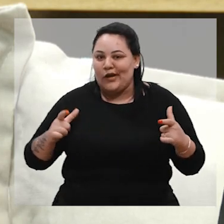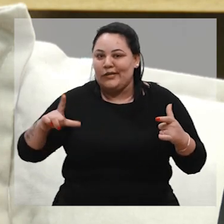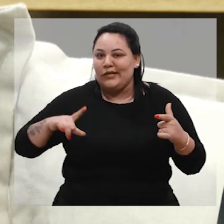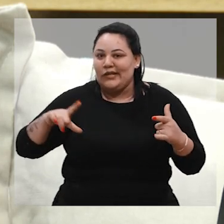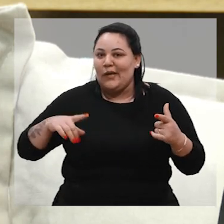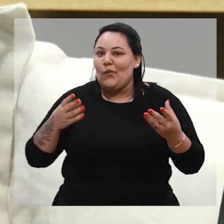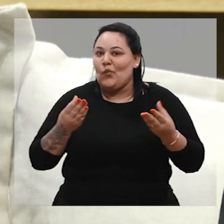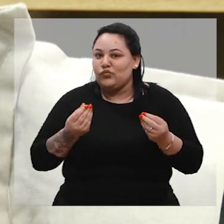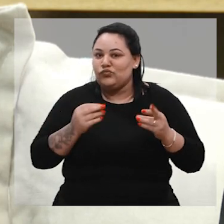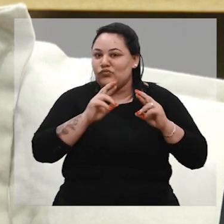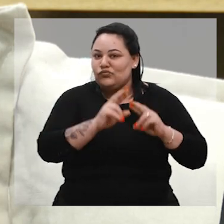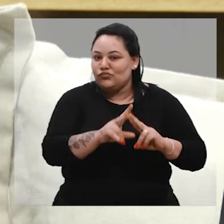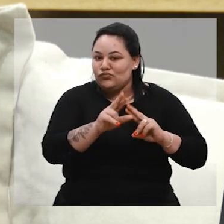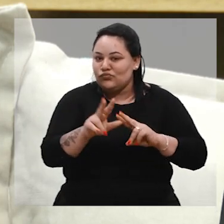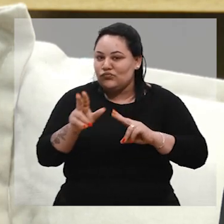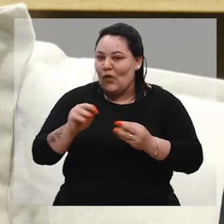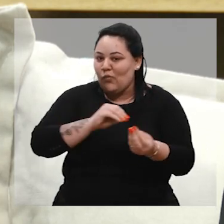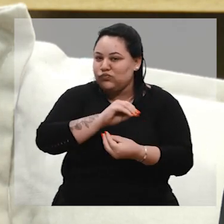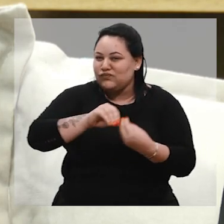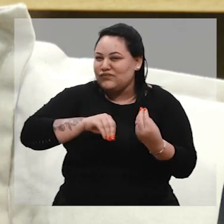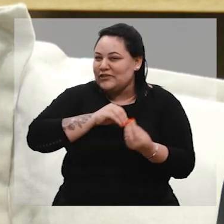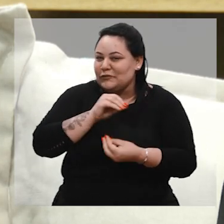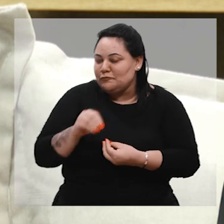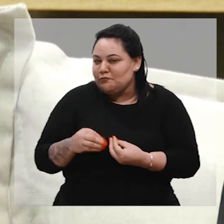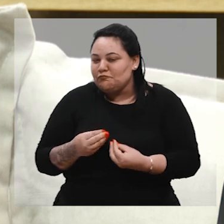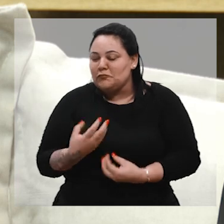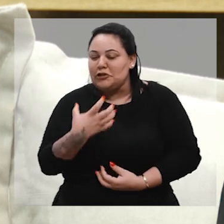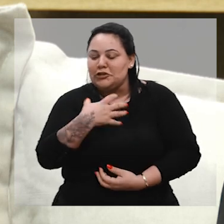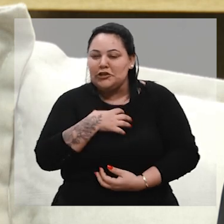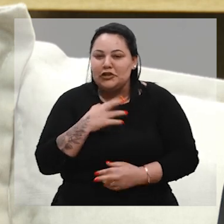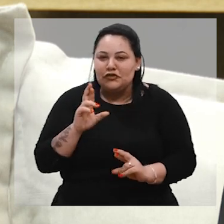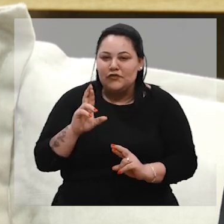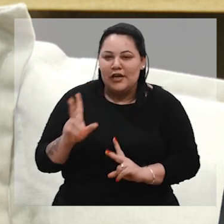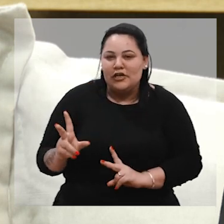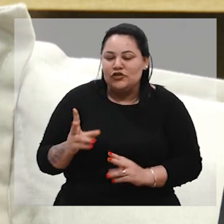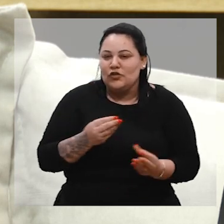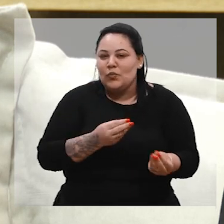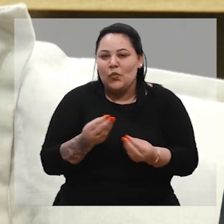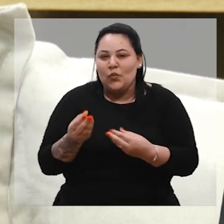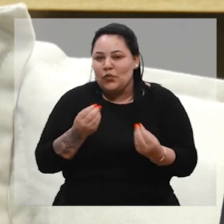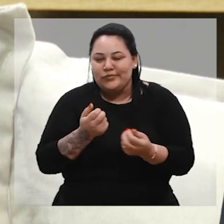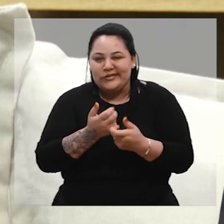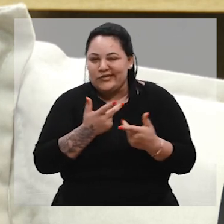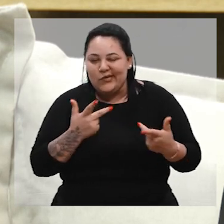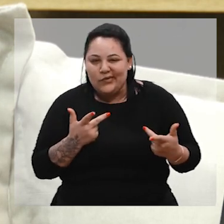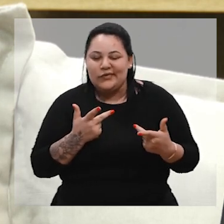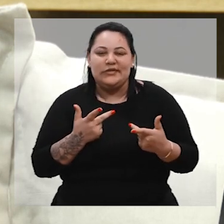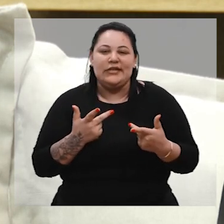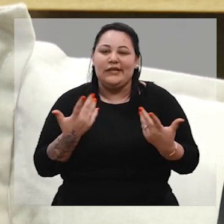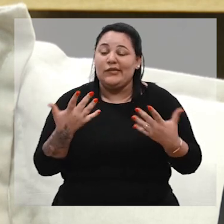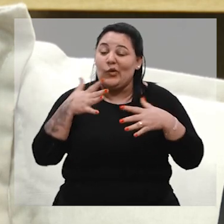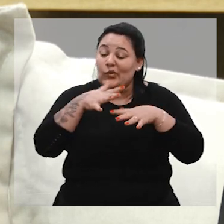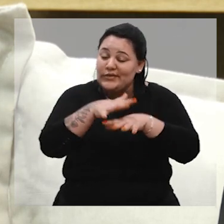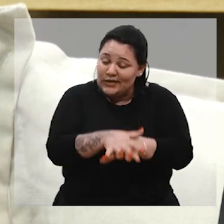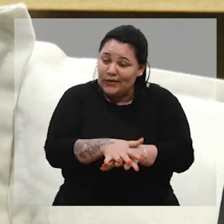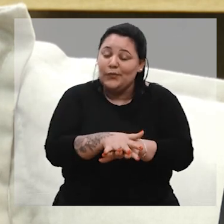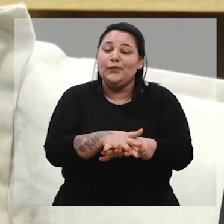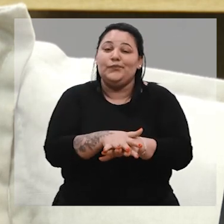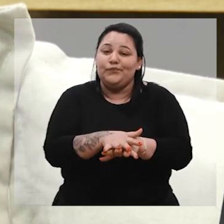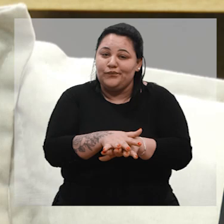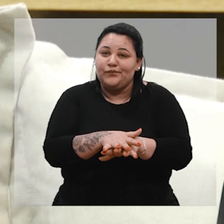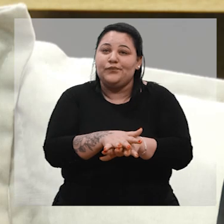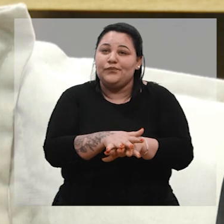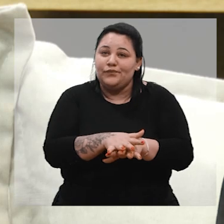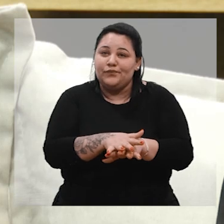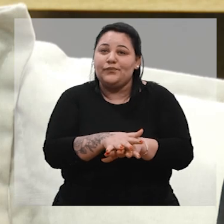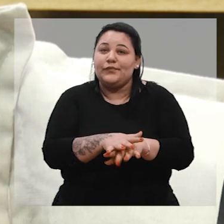tem uma diversidade muito grande de crianças, né? Muitas síndromes, muita questão de